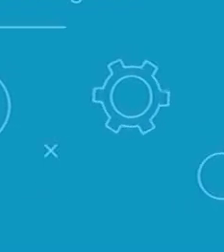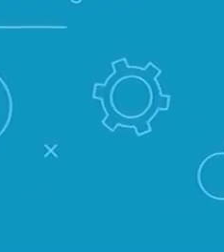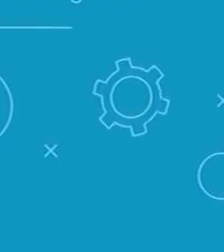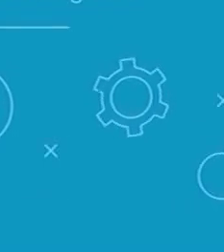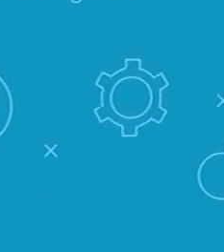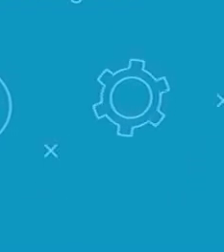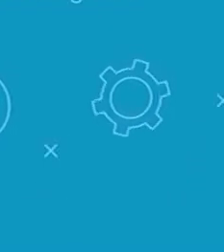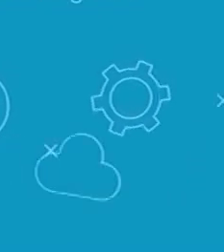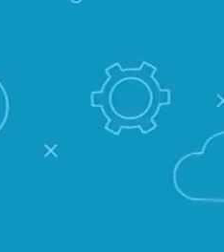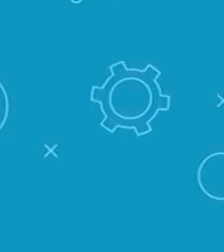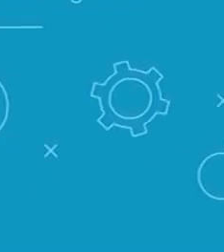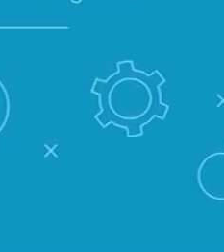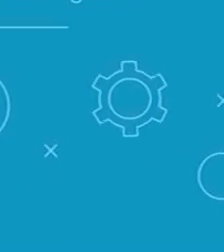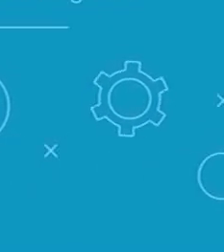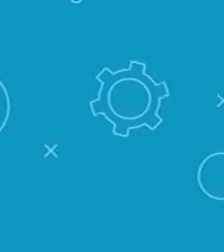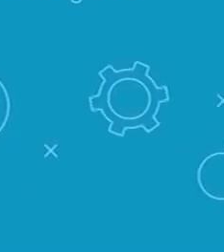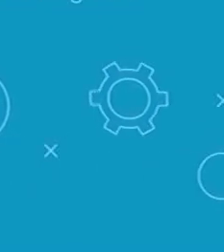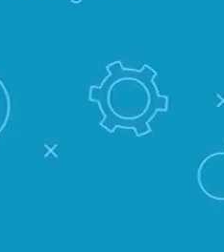Música